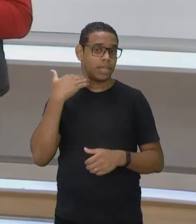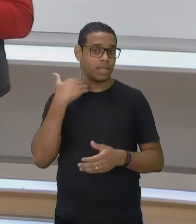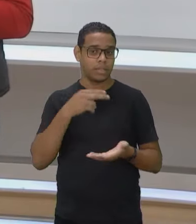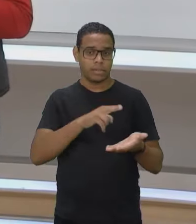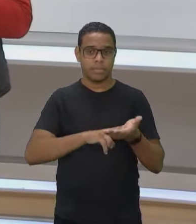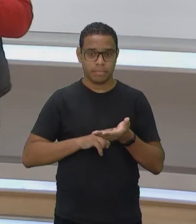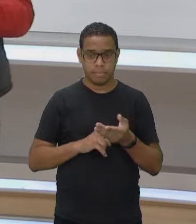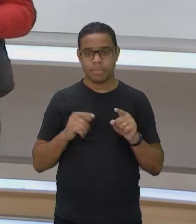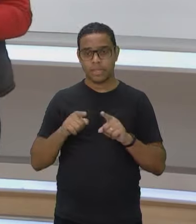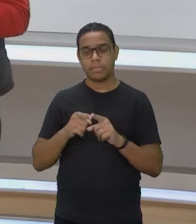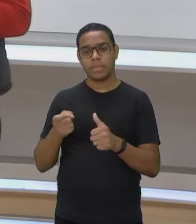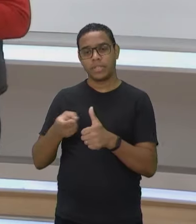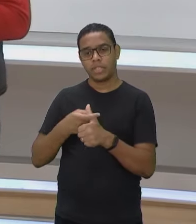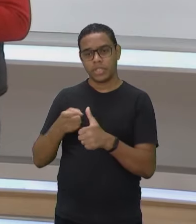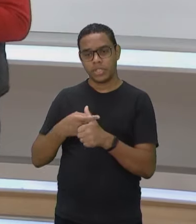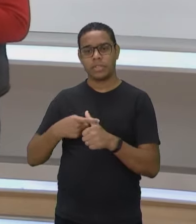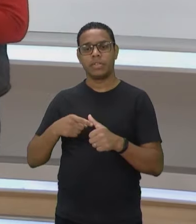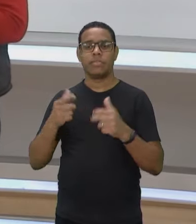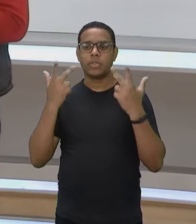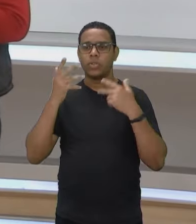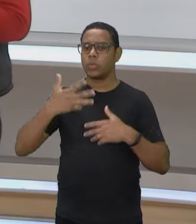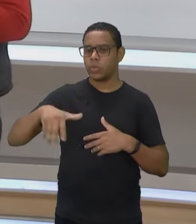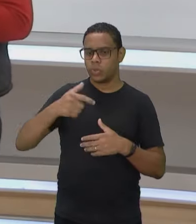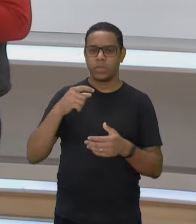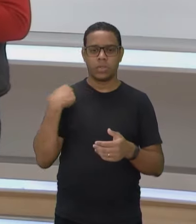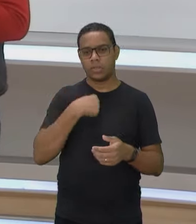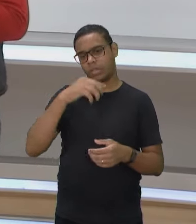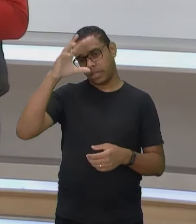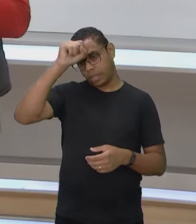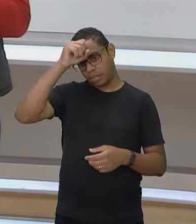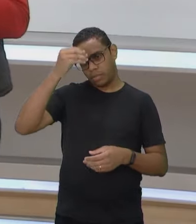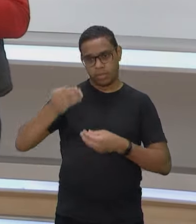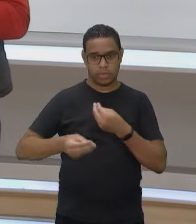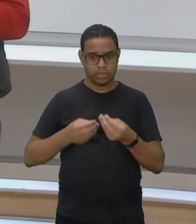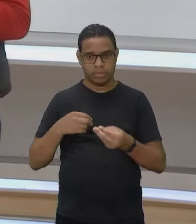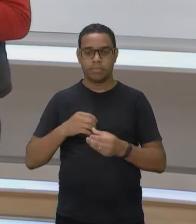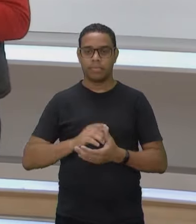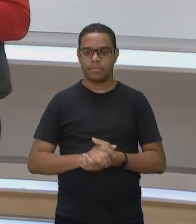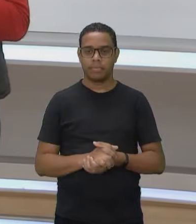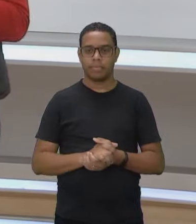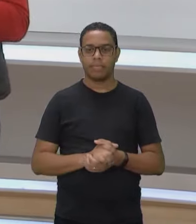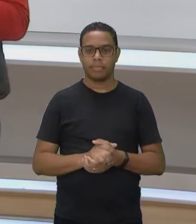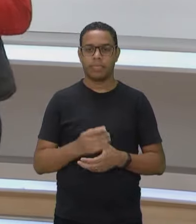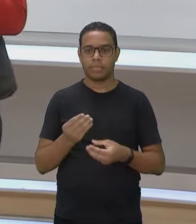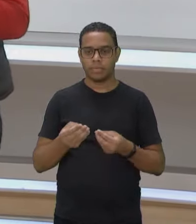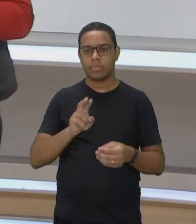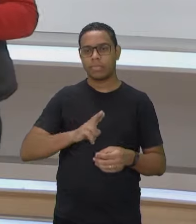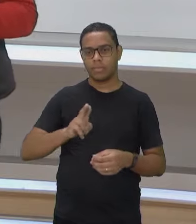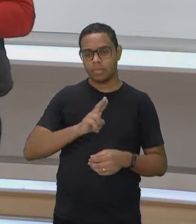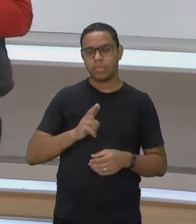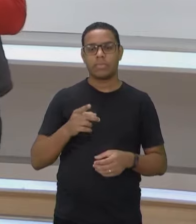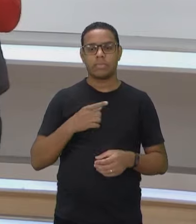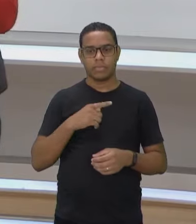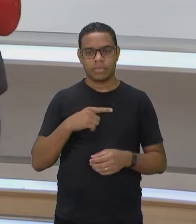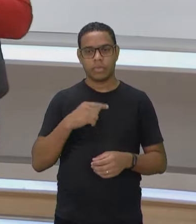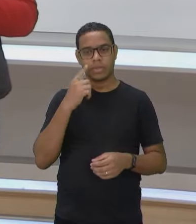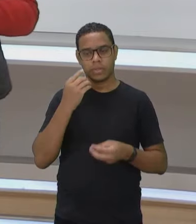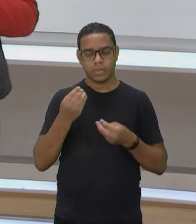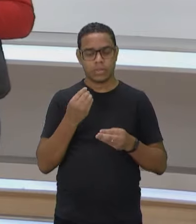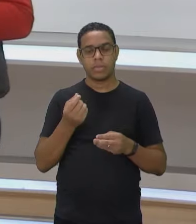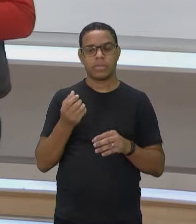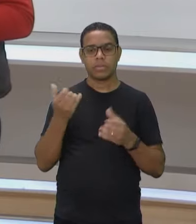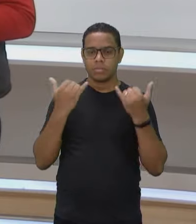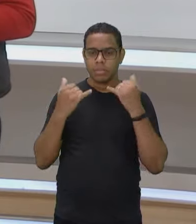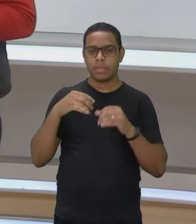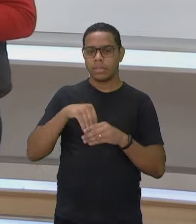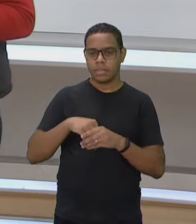de consumo, boletos em geral, nós vamos aprender aí a ler, fazer o bom uso aí dos dados